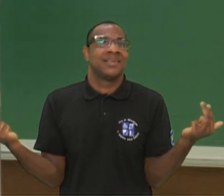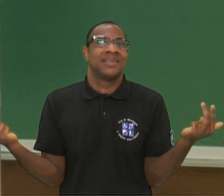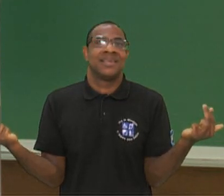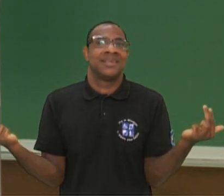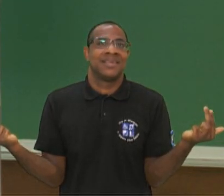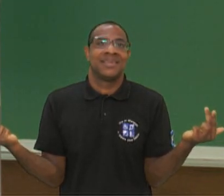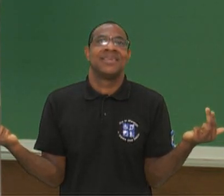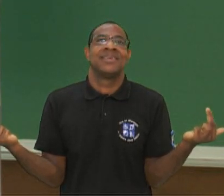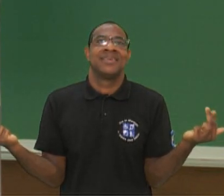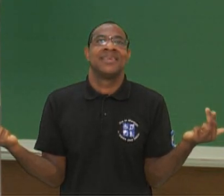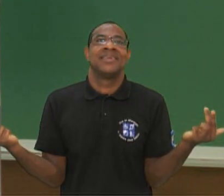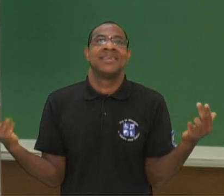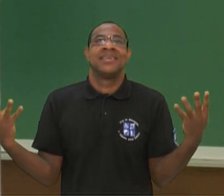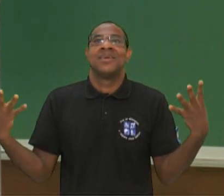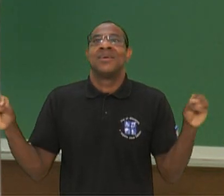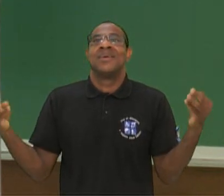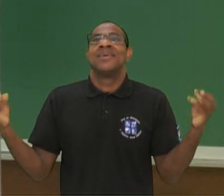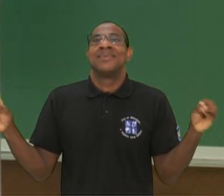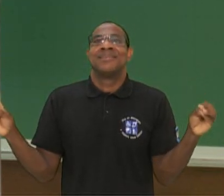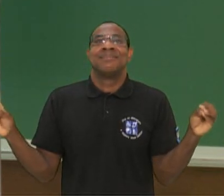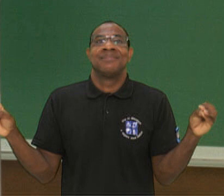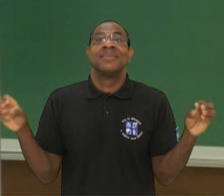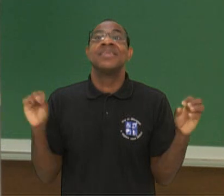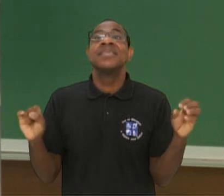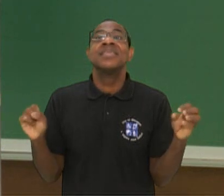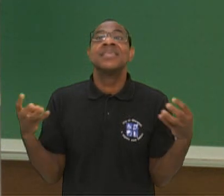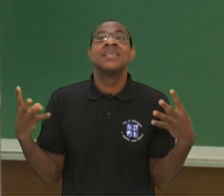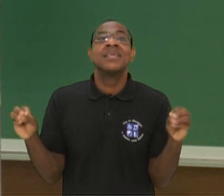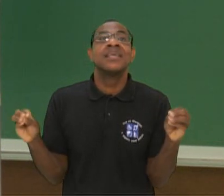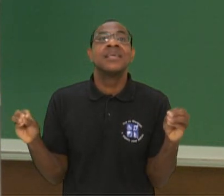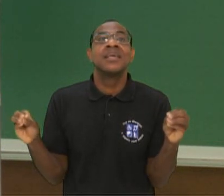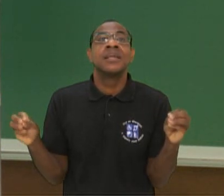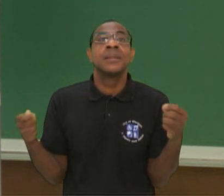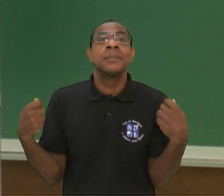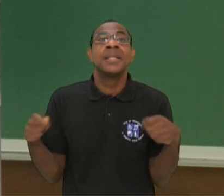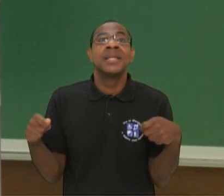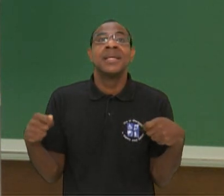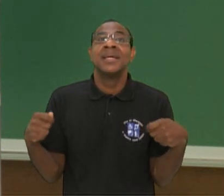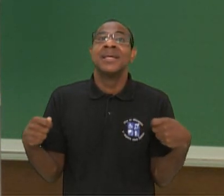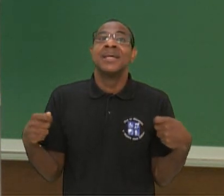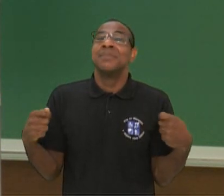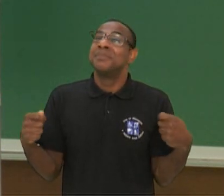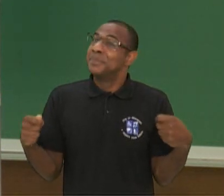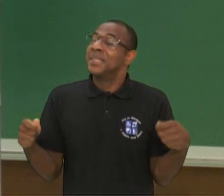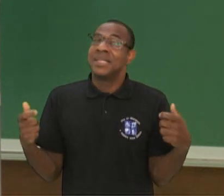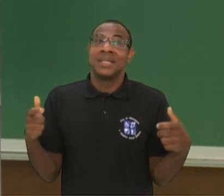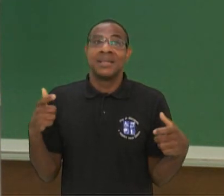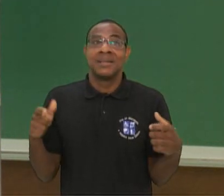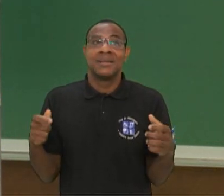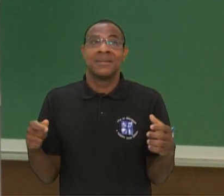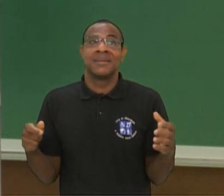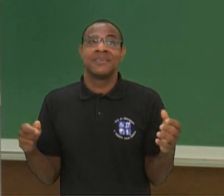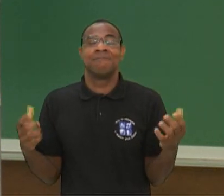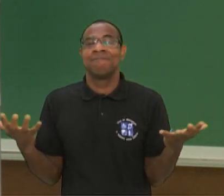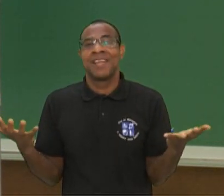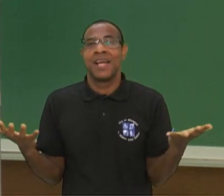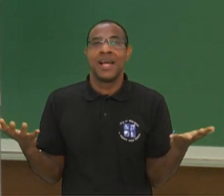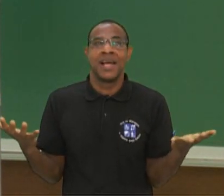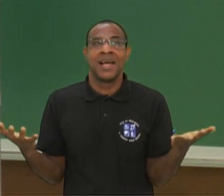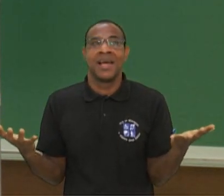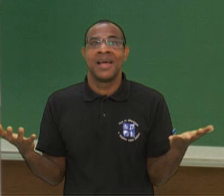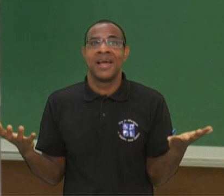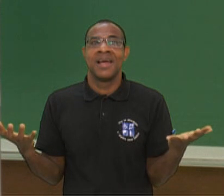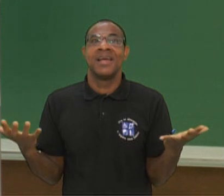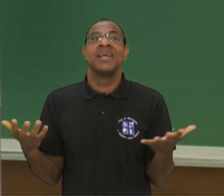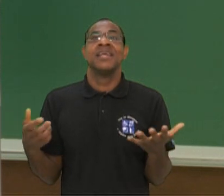dois atletas têm 40 pontos. Nesse caso, ele precisa abrir 2 pontos de vantagem, ele precisa abrir o